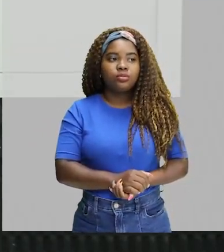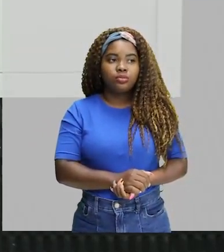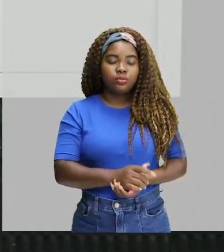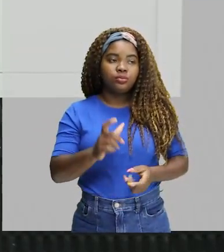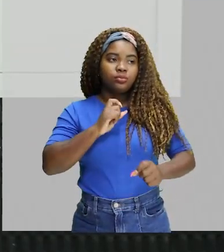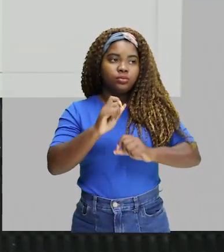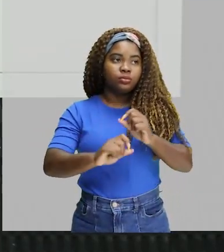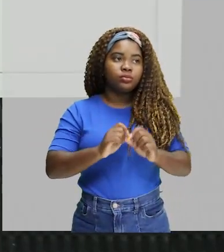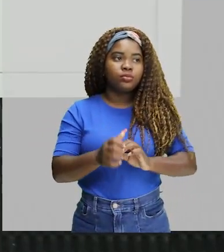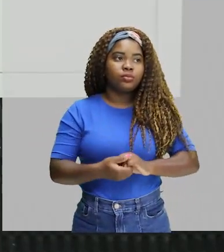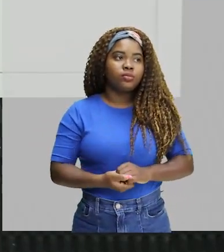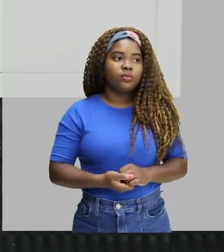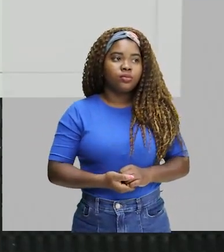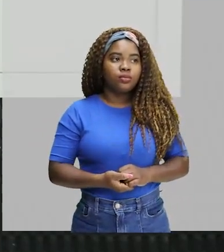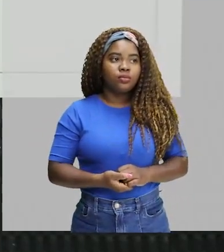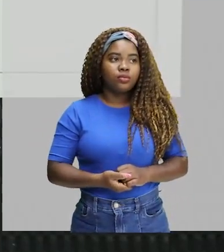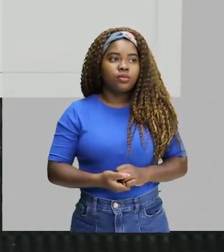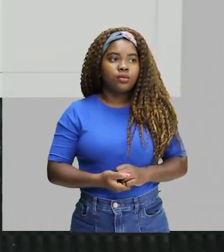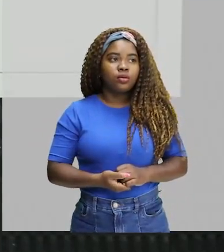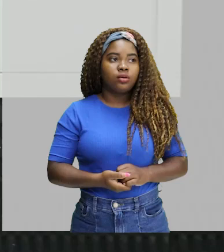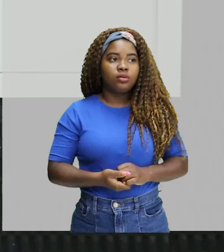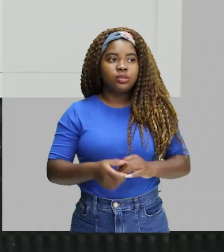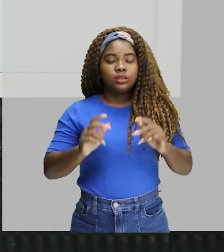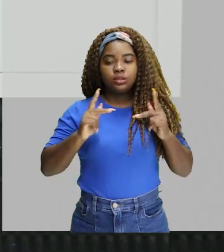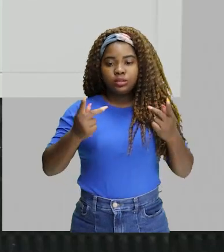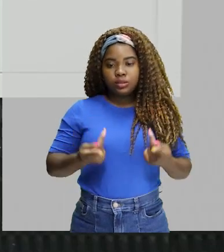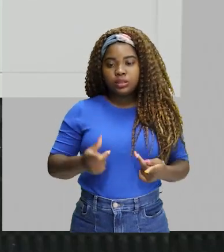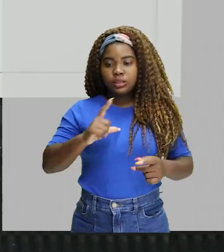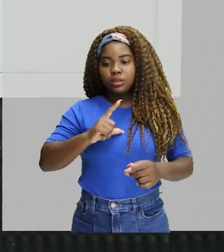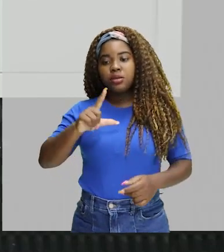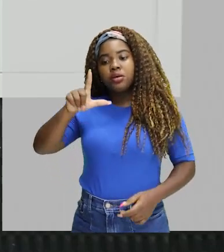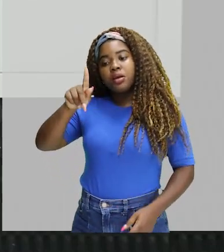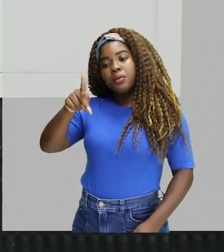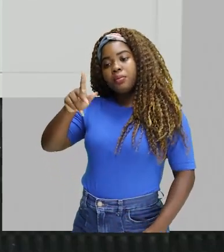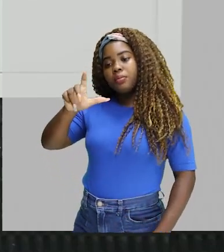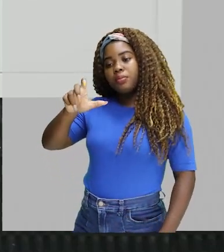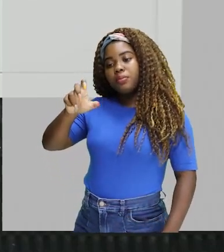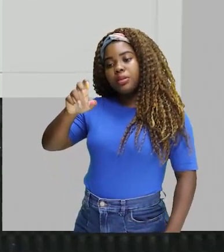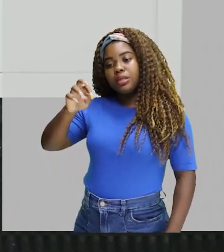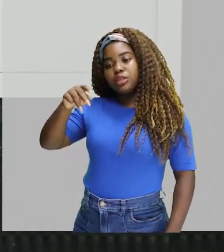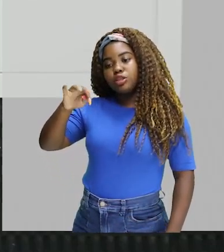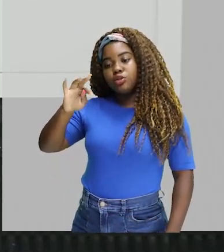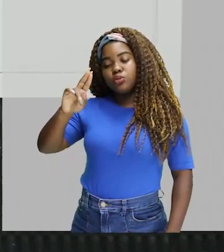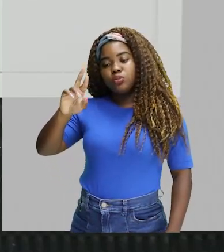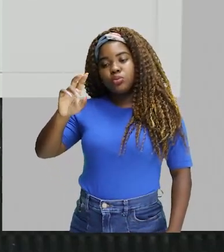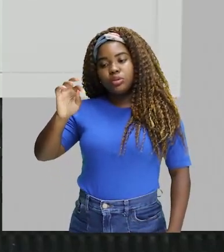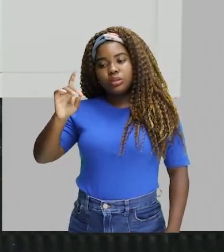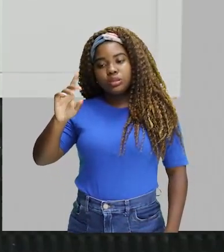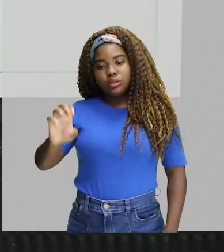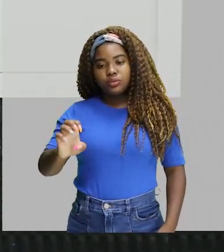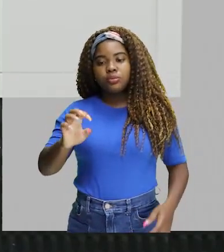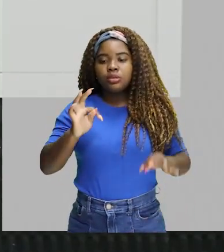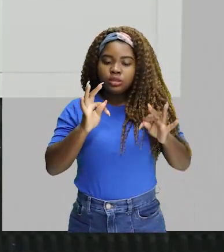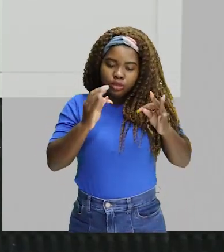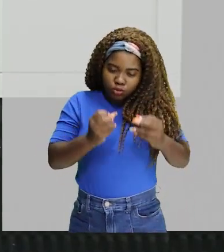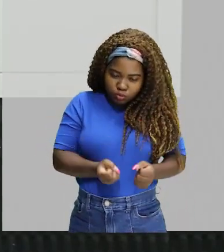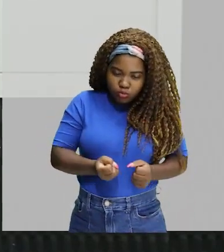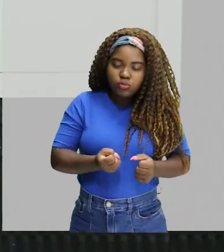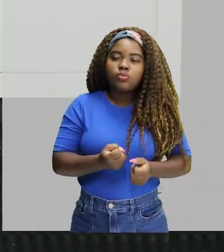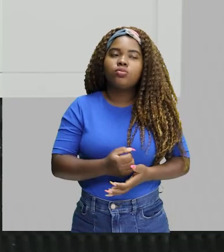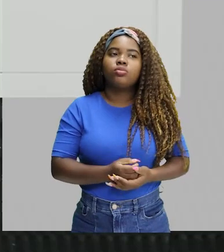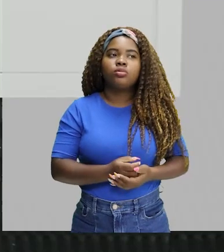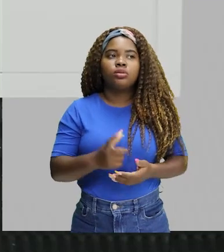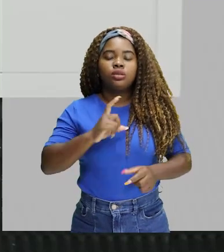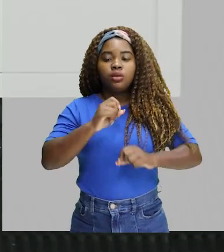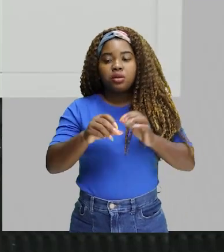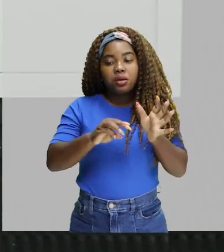então este ser humano alcançando sua plenitude através desta busca. E aí esta busca ela é feita através